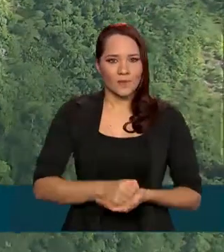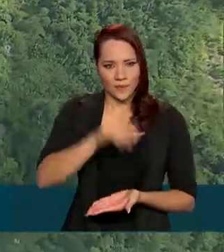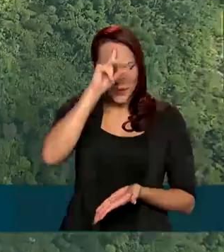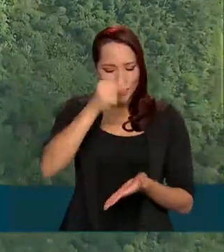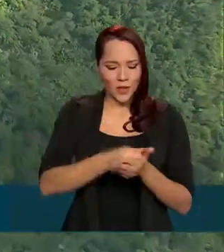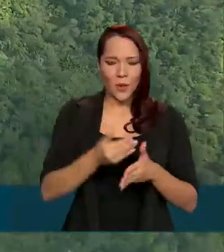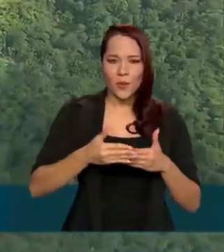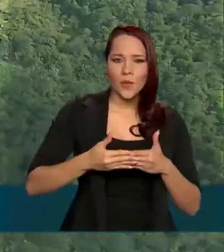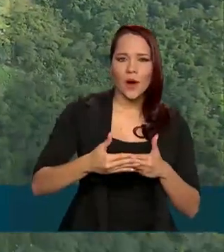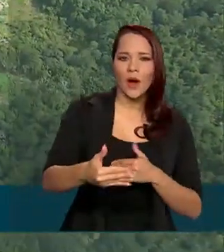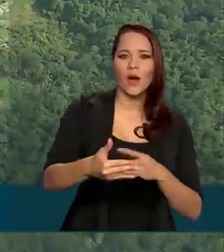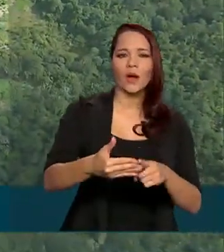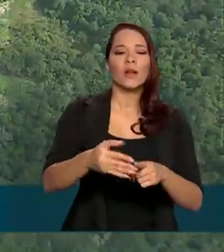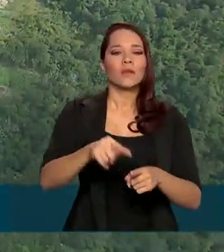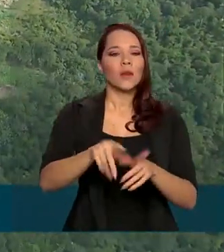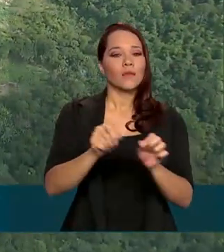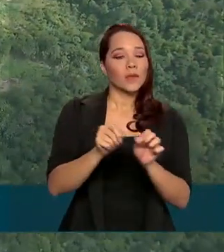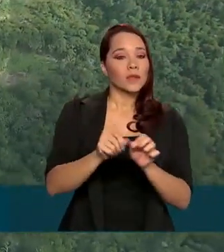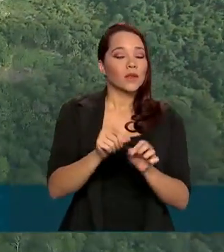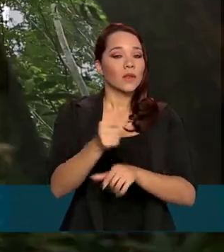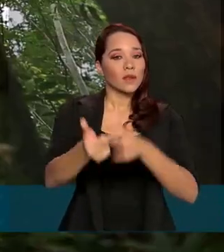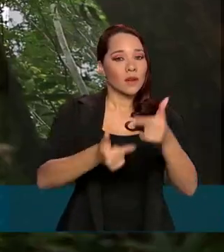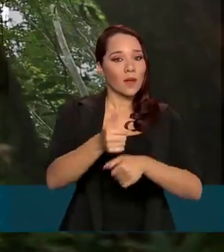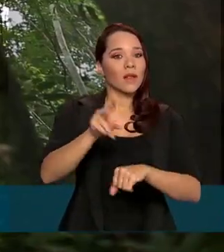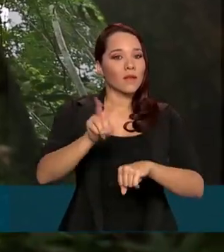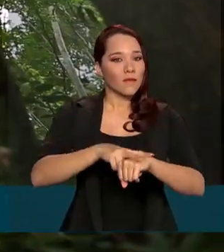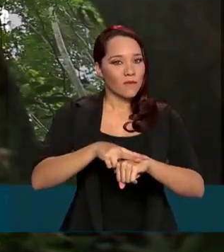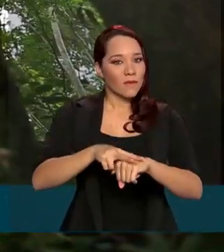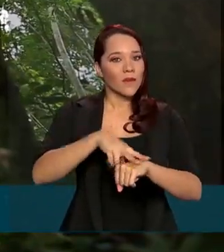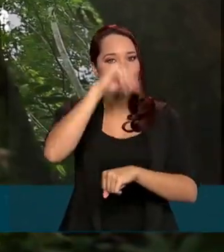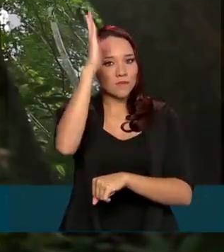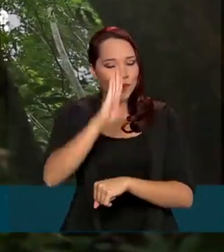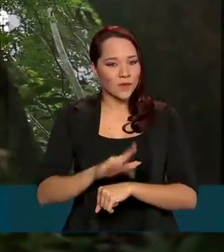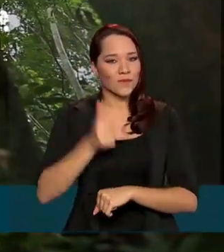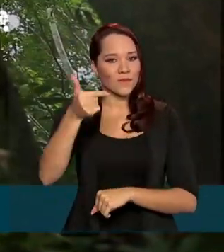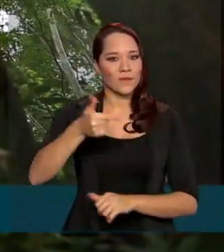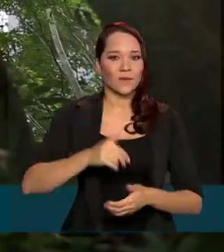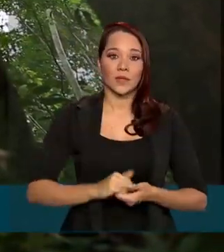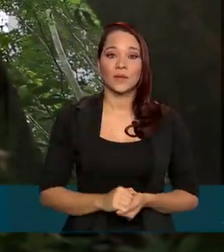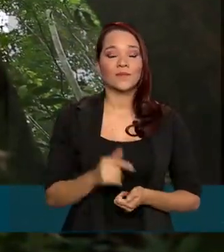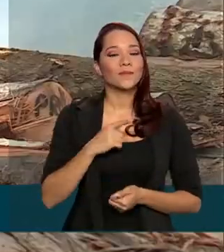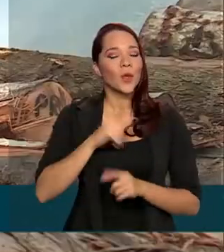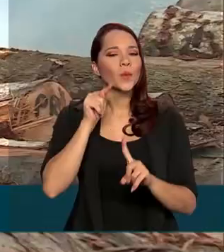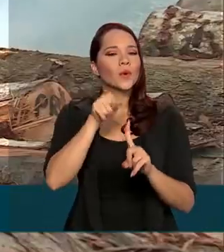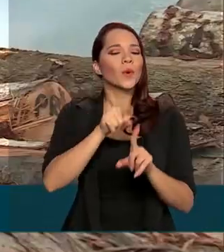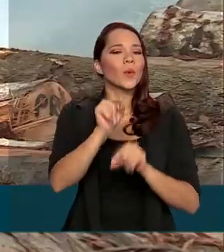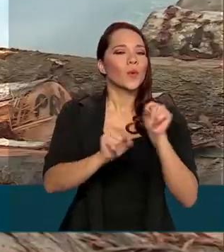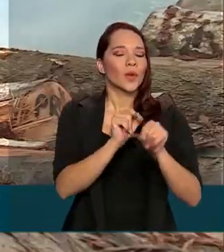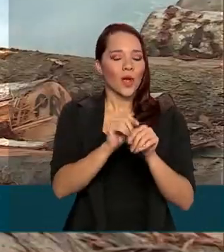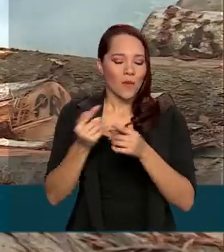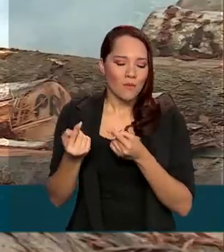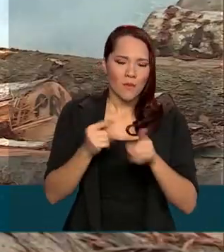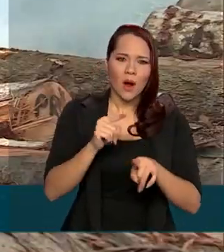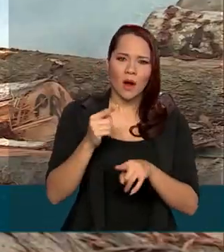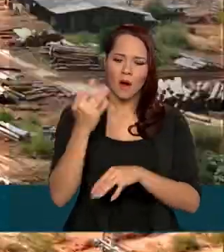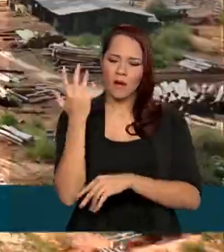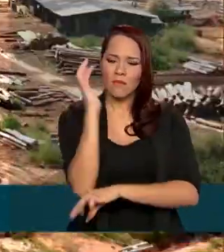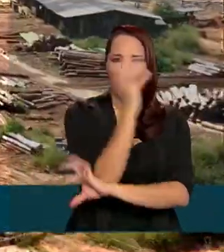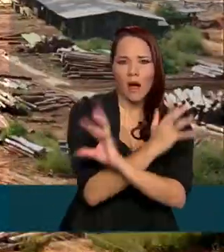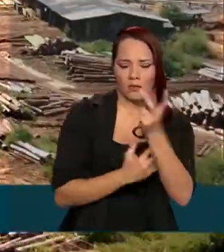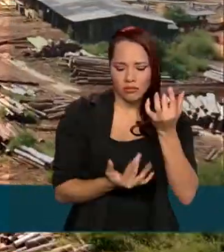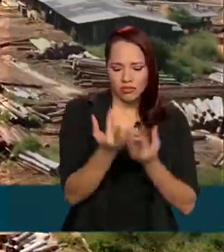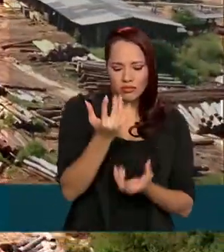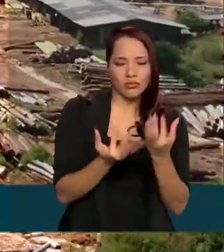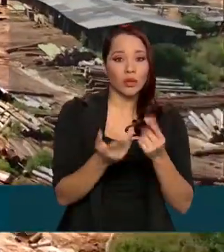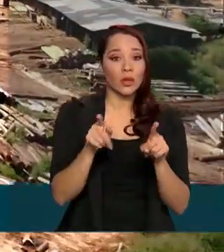estendido o prazo para a realização da Operação Verde Brasil 2, que tem como foco o combate a incêndios e